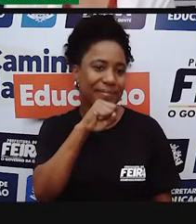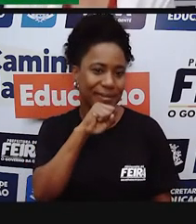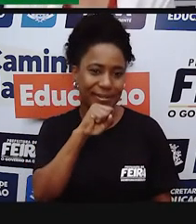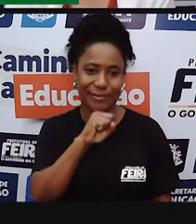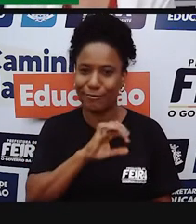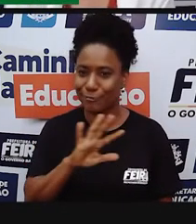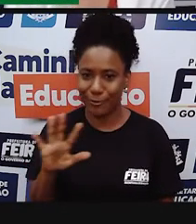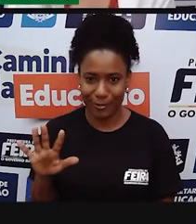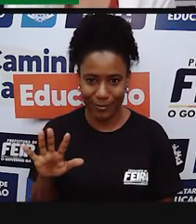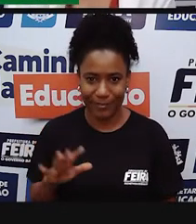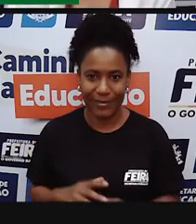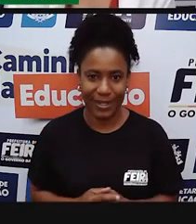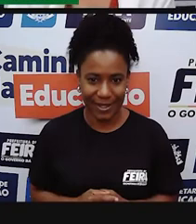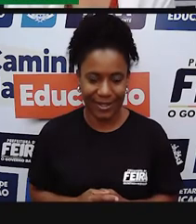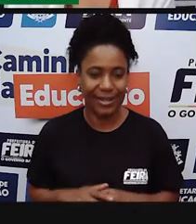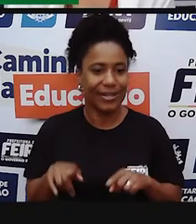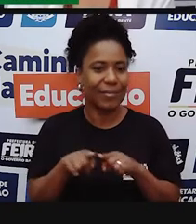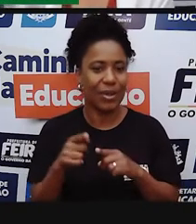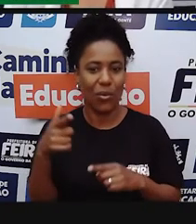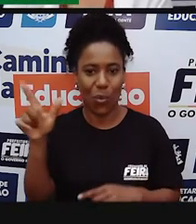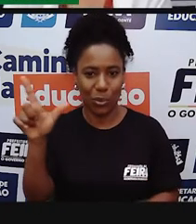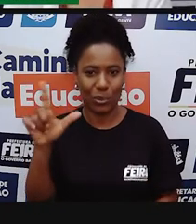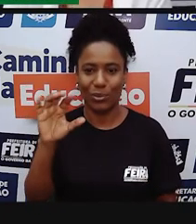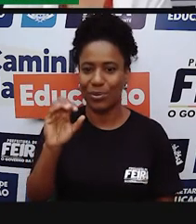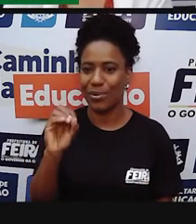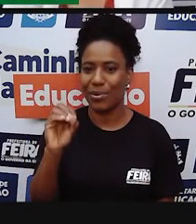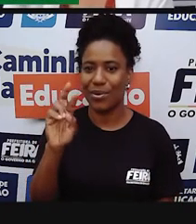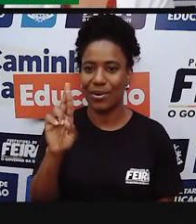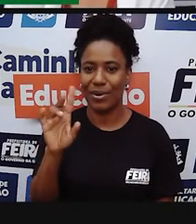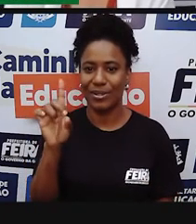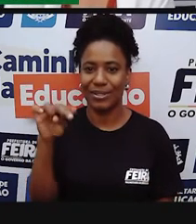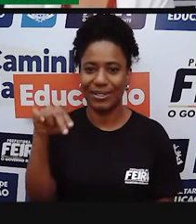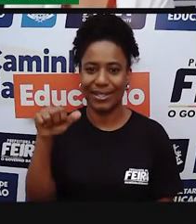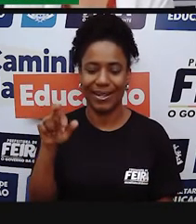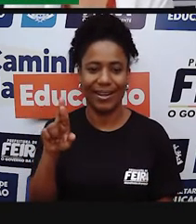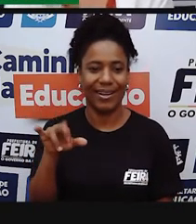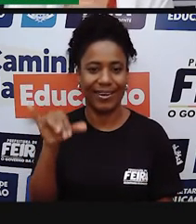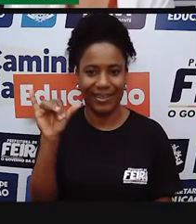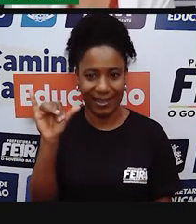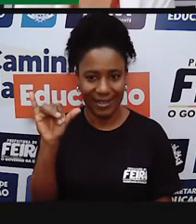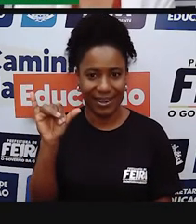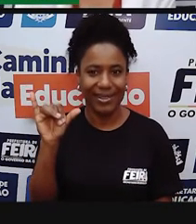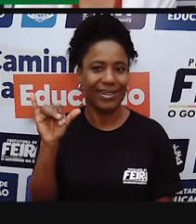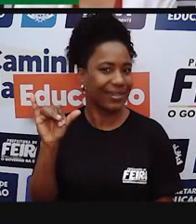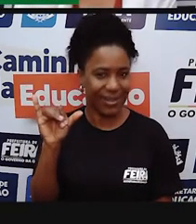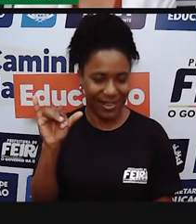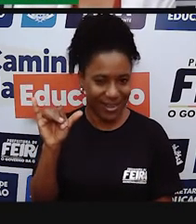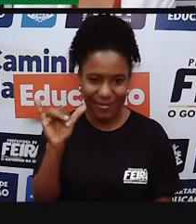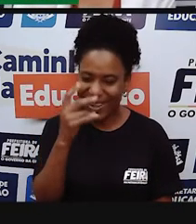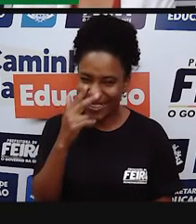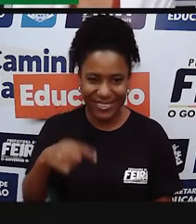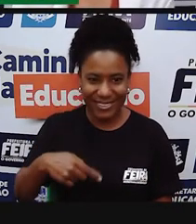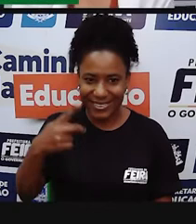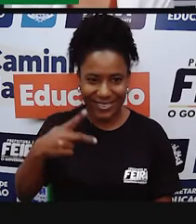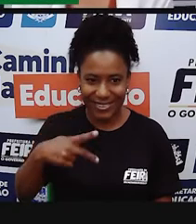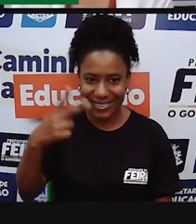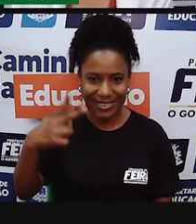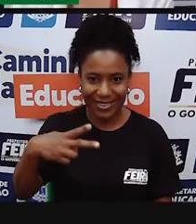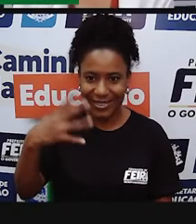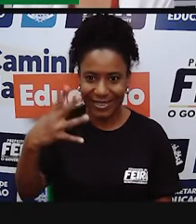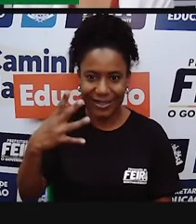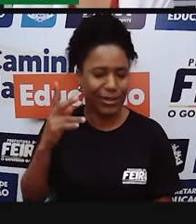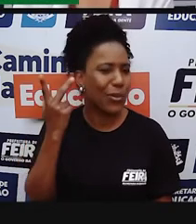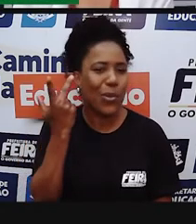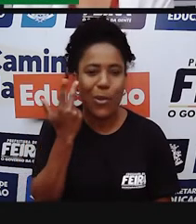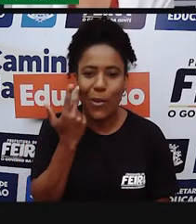Ordinary não ela Denário é comum Called parece com colégio não é Mas